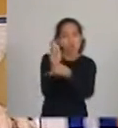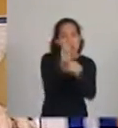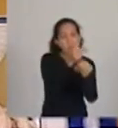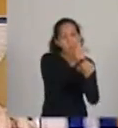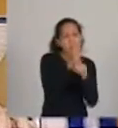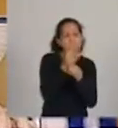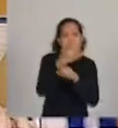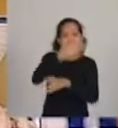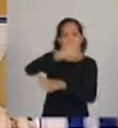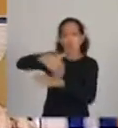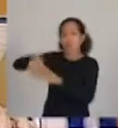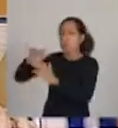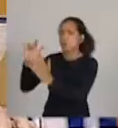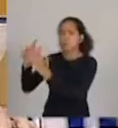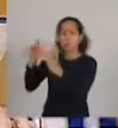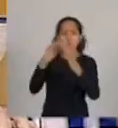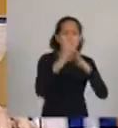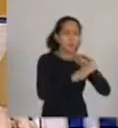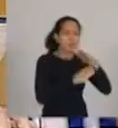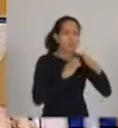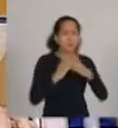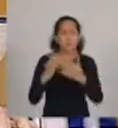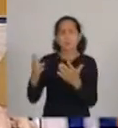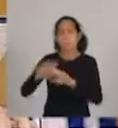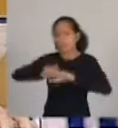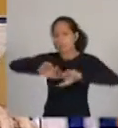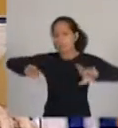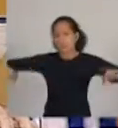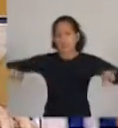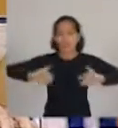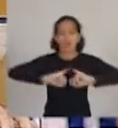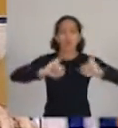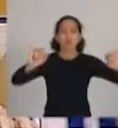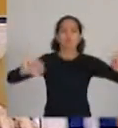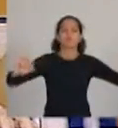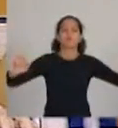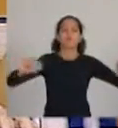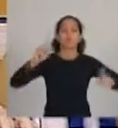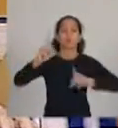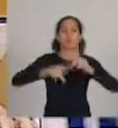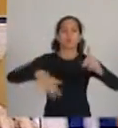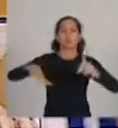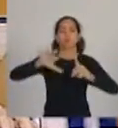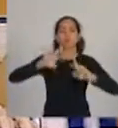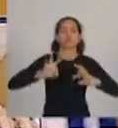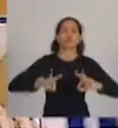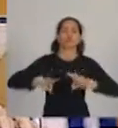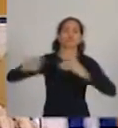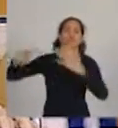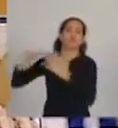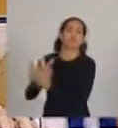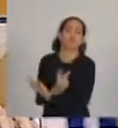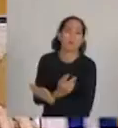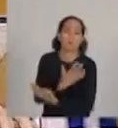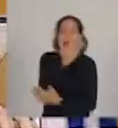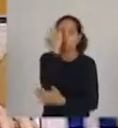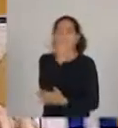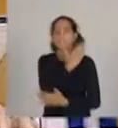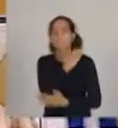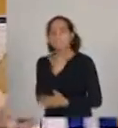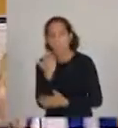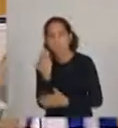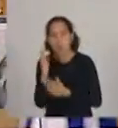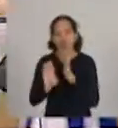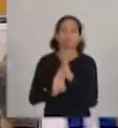fatos, especialmente informando a população sobre os casos, a incidência, a morte e os demais